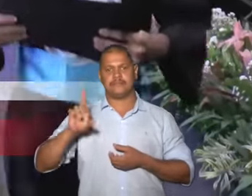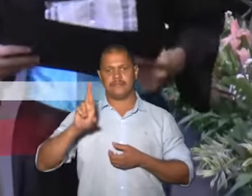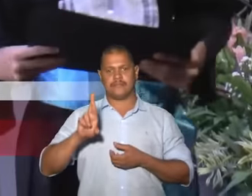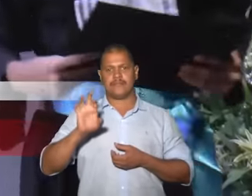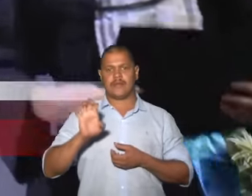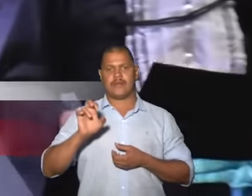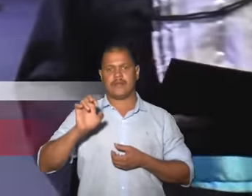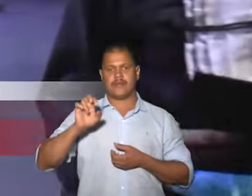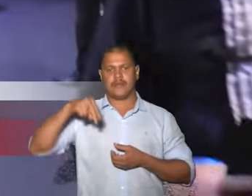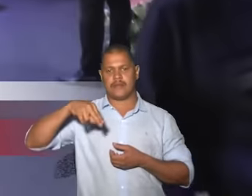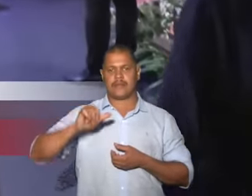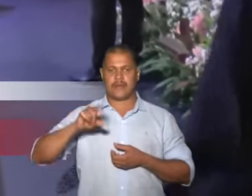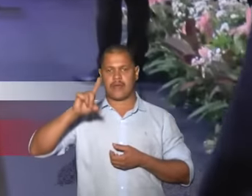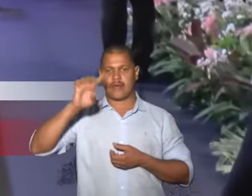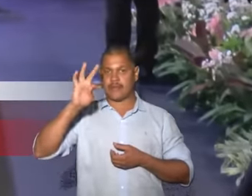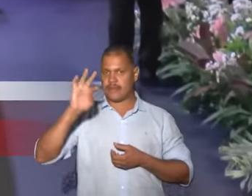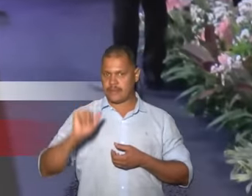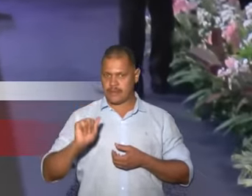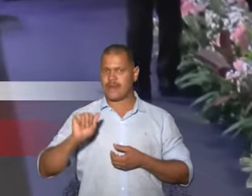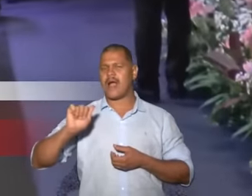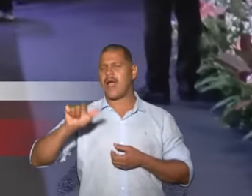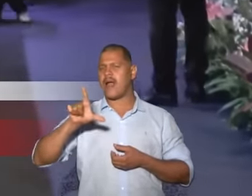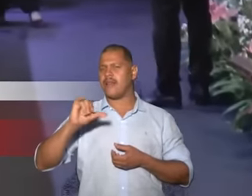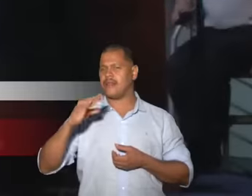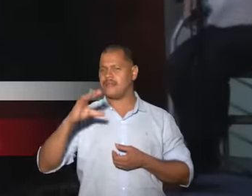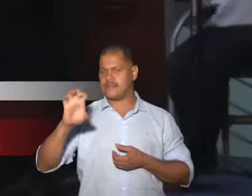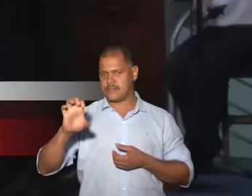Renata Alice Nunes de Oliveira.